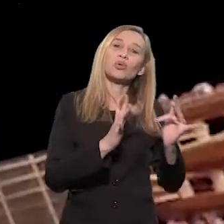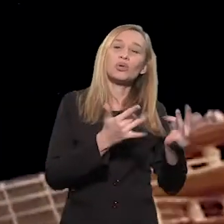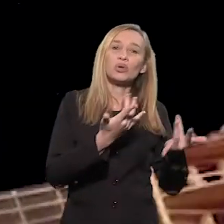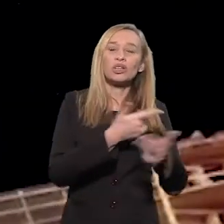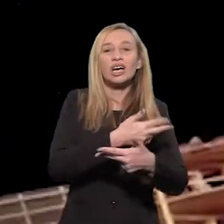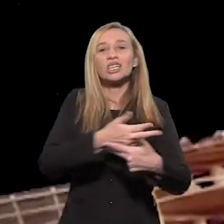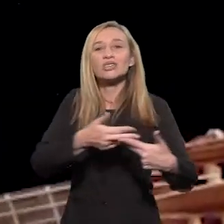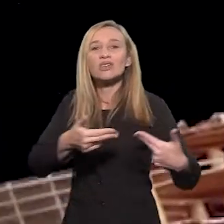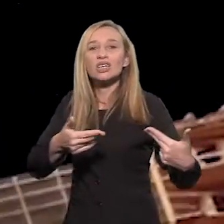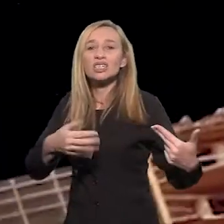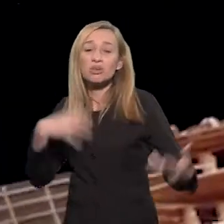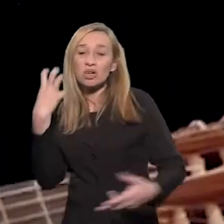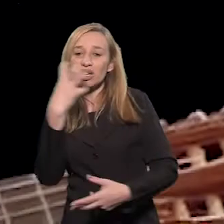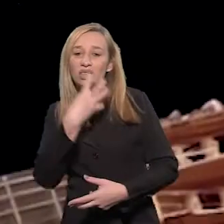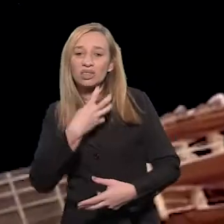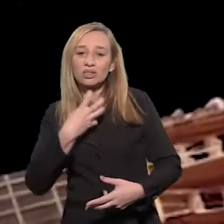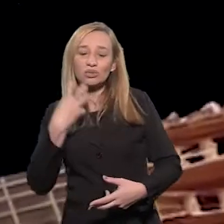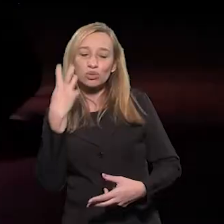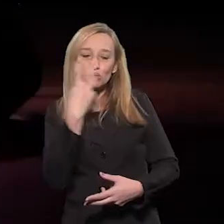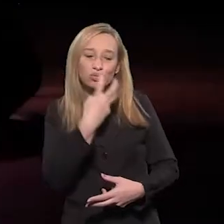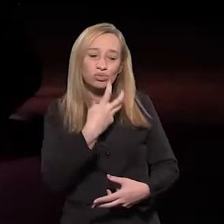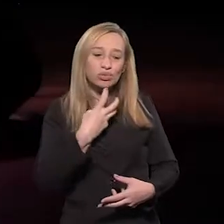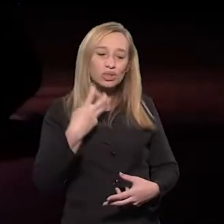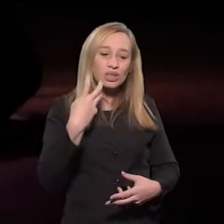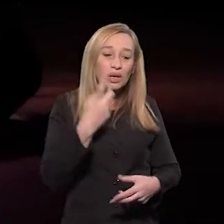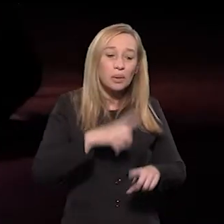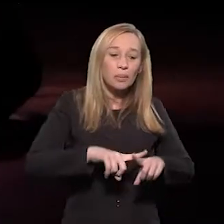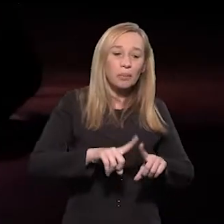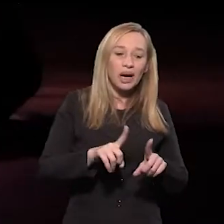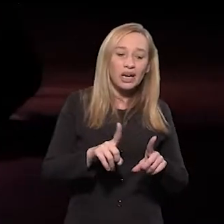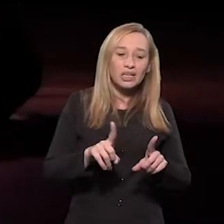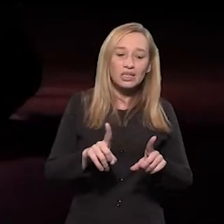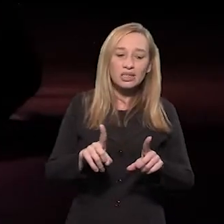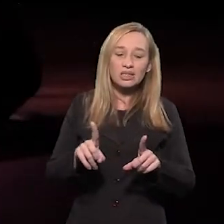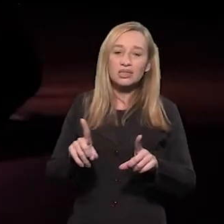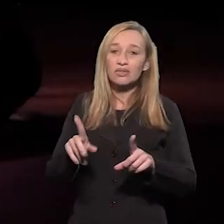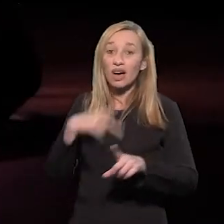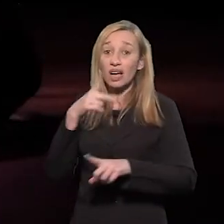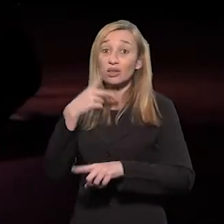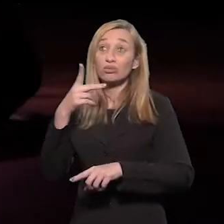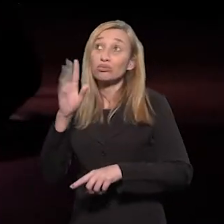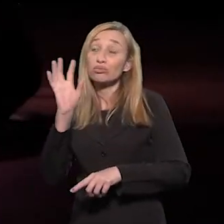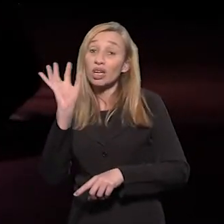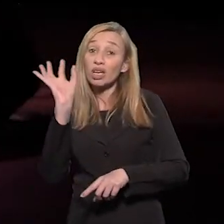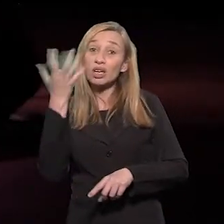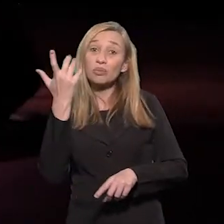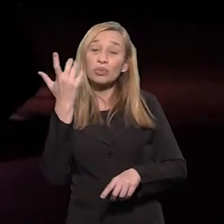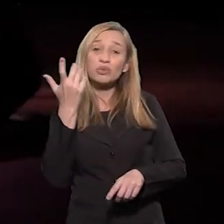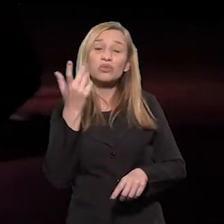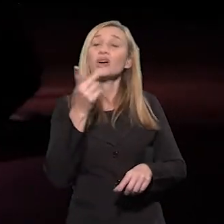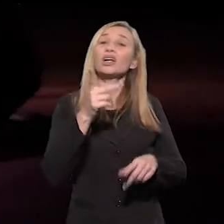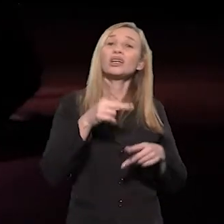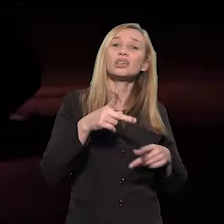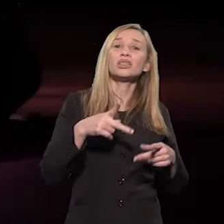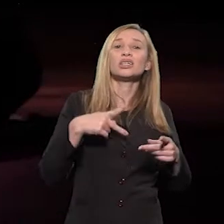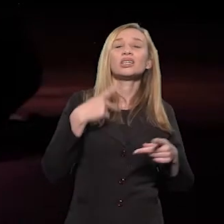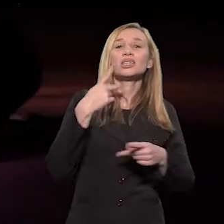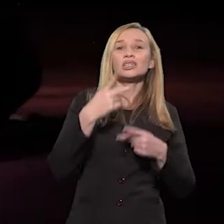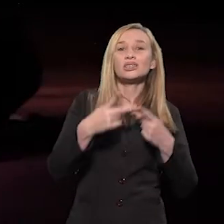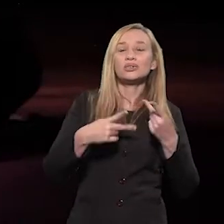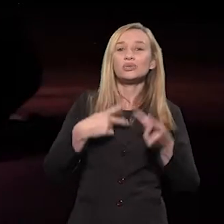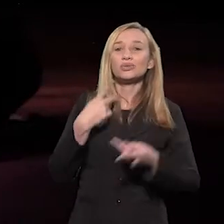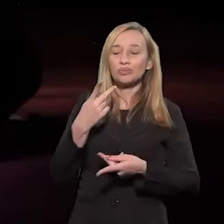Às vezes eu canto em falsete, mas são mãos do tempo torcendo meu gasganete